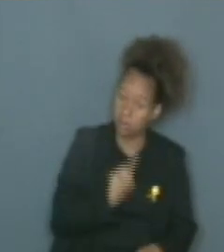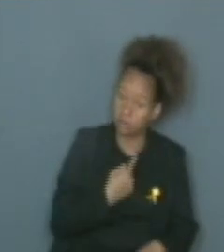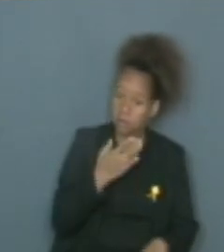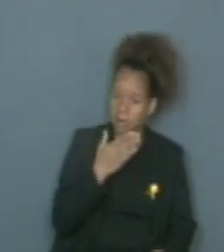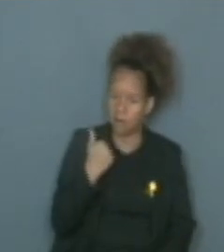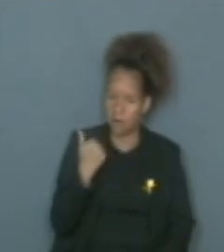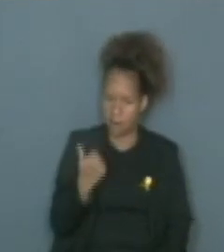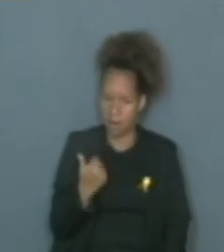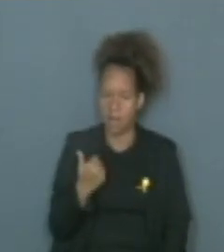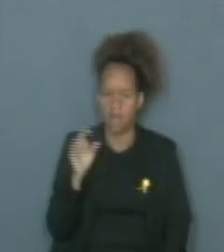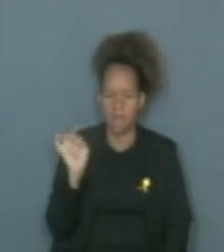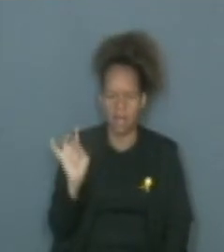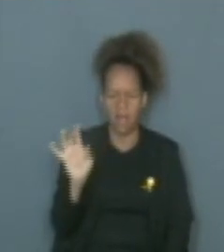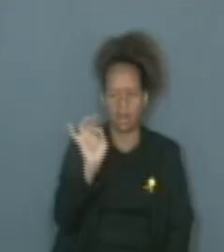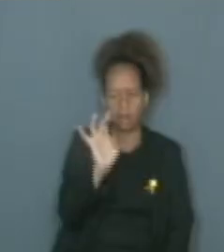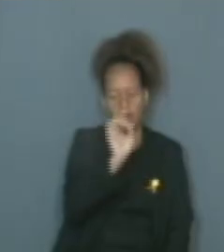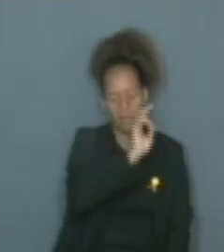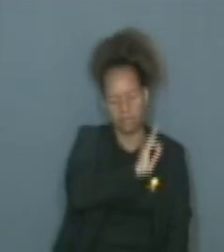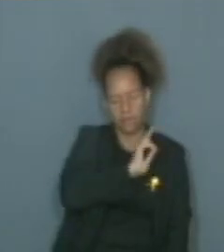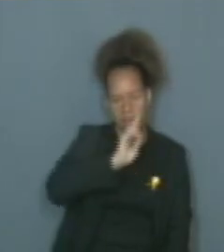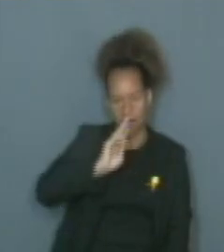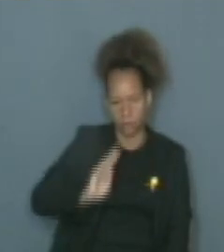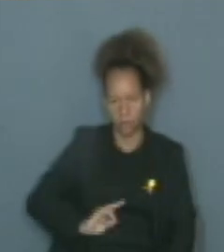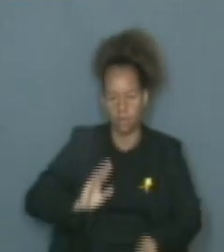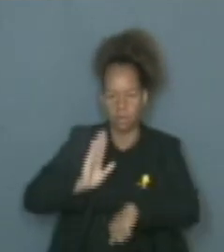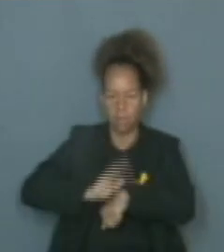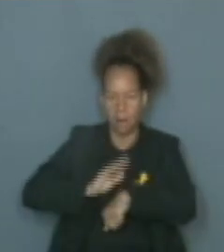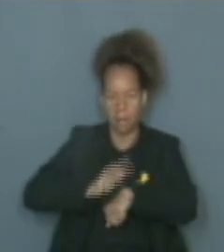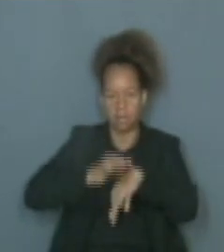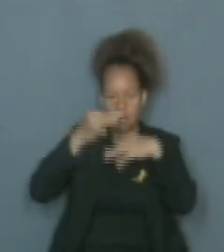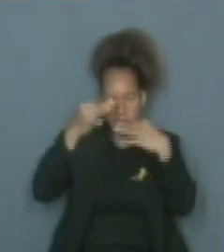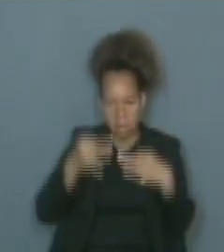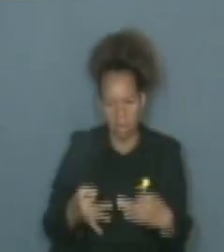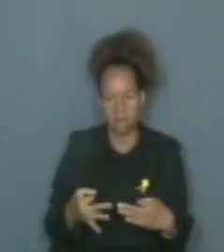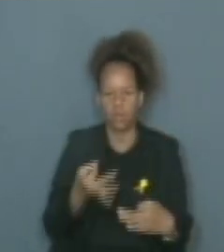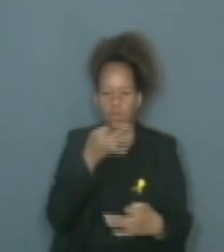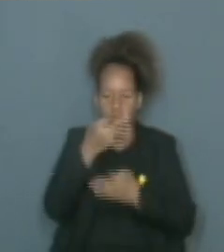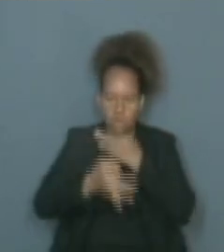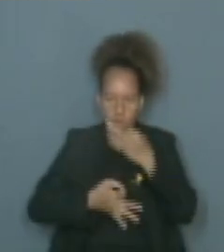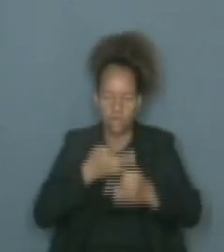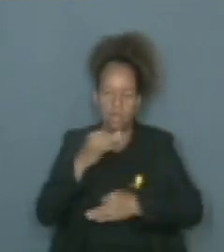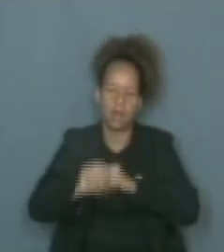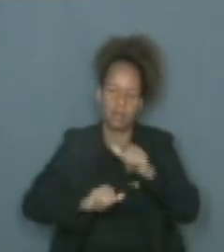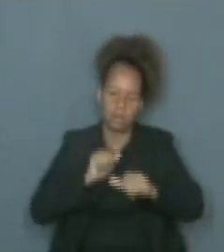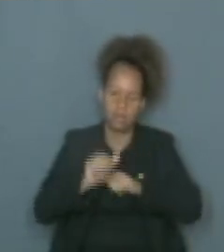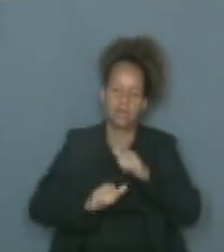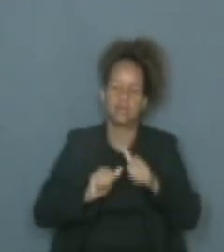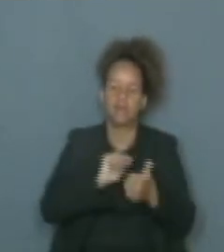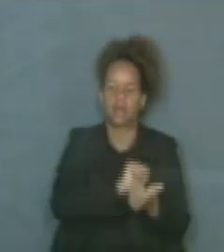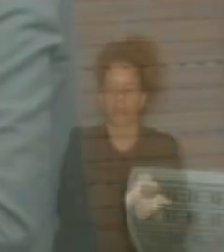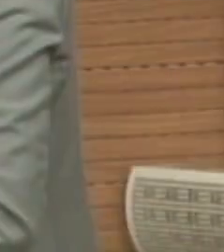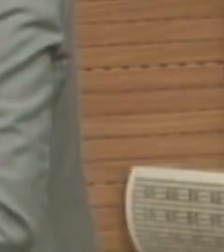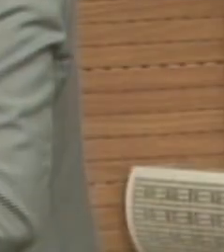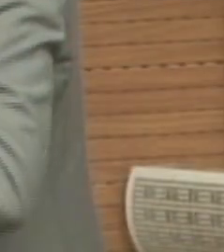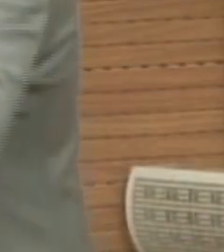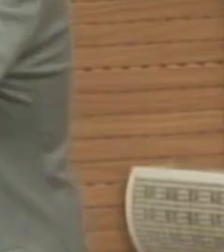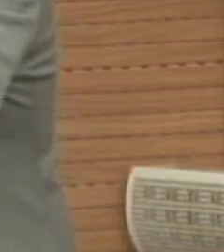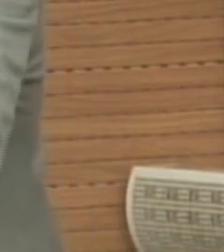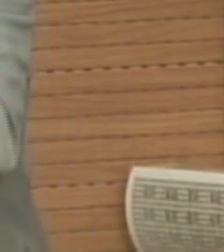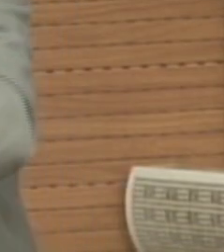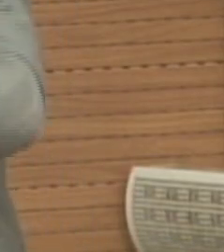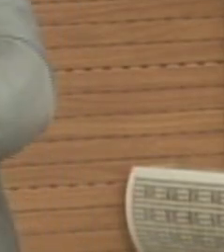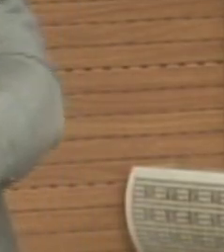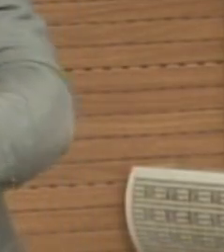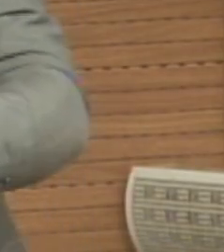pudéssemos, cada um dos vereadores, no tempo adequado, sugerir as mudanças, as adequações, olhar